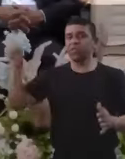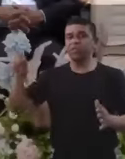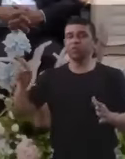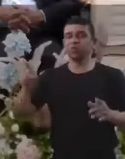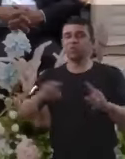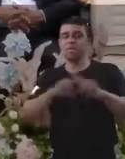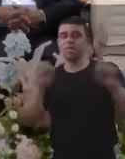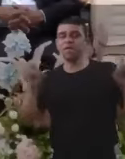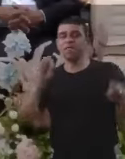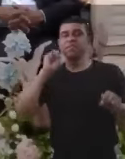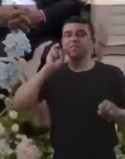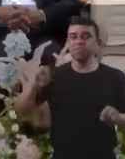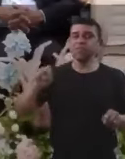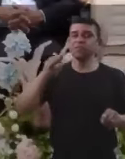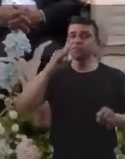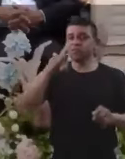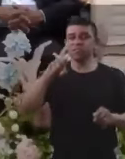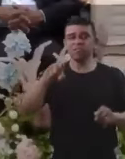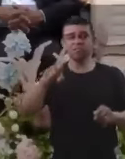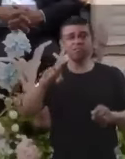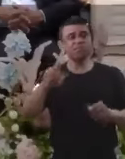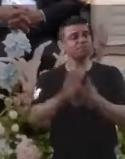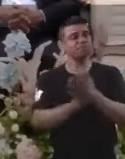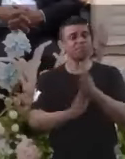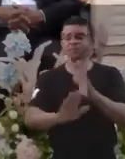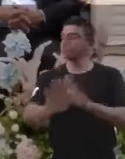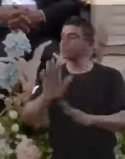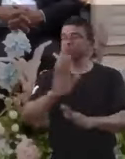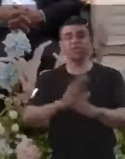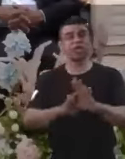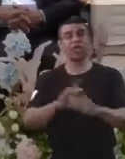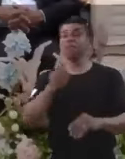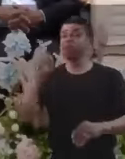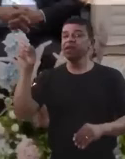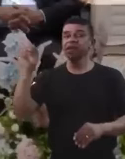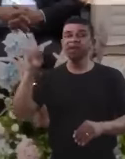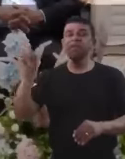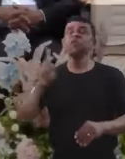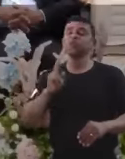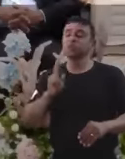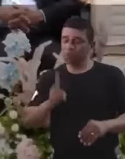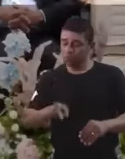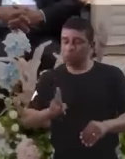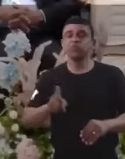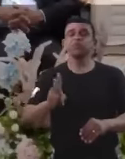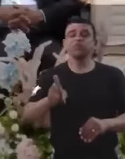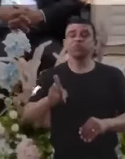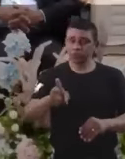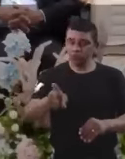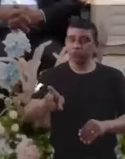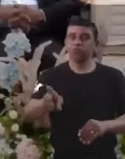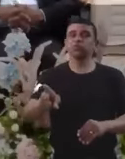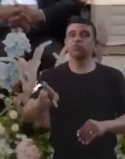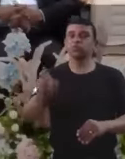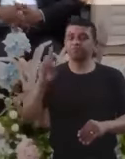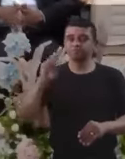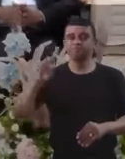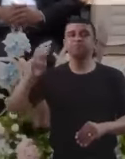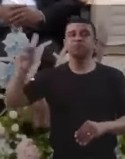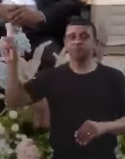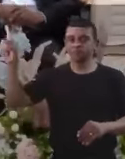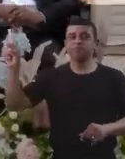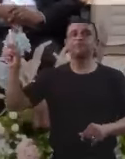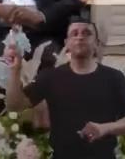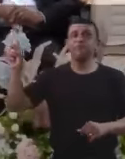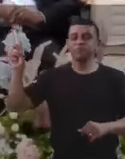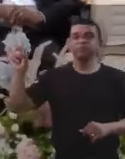Tê-lo como mestre sem reconhecê-lo como Senhor é desprezar a obra completa da graça.